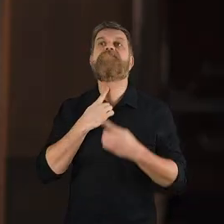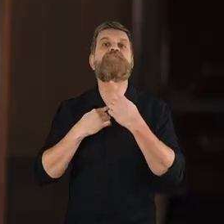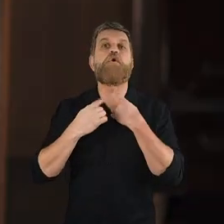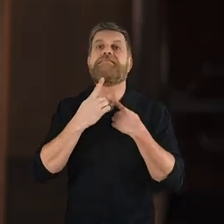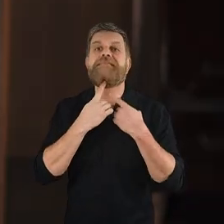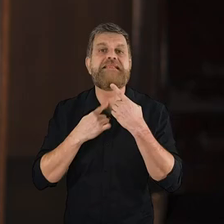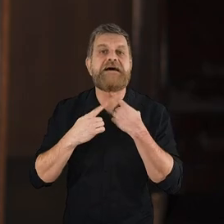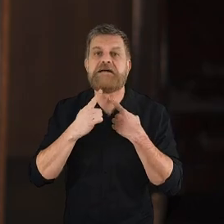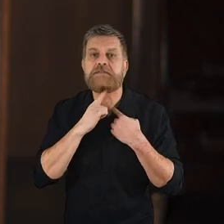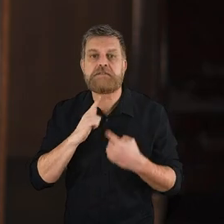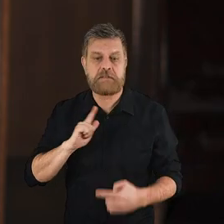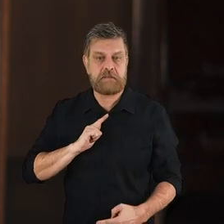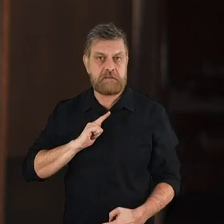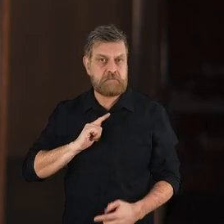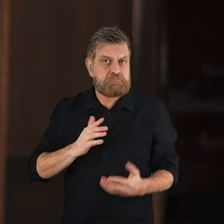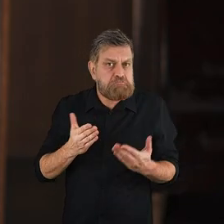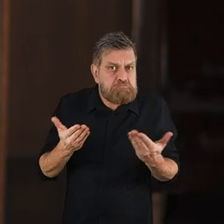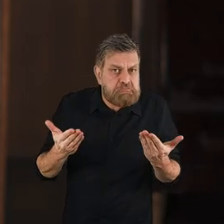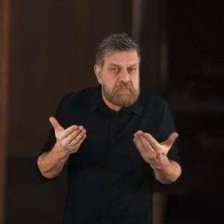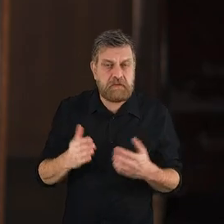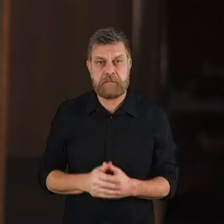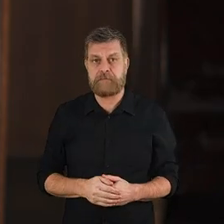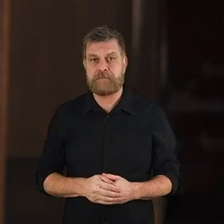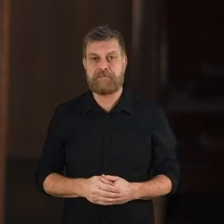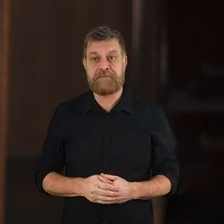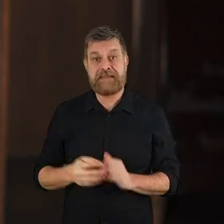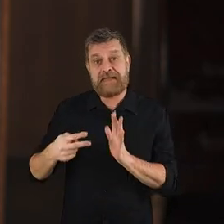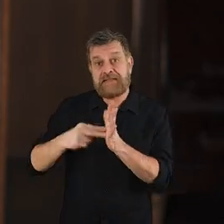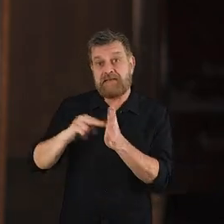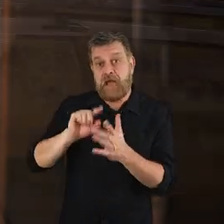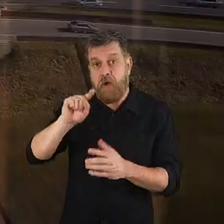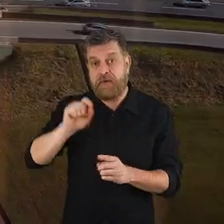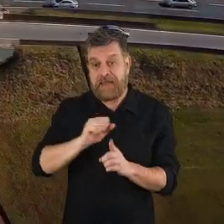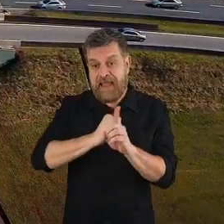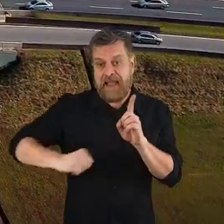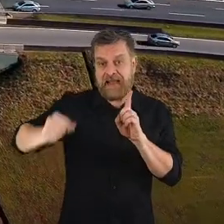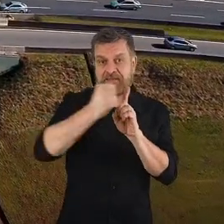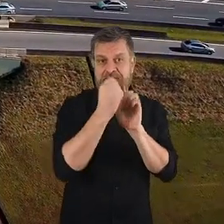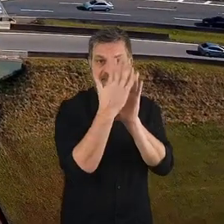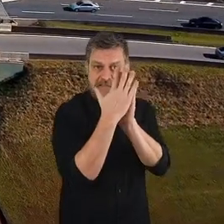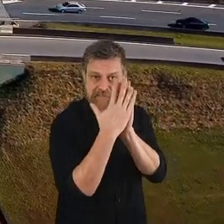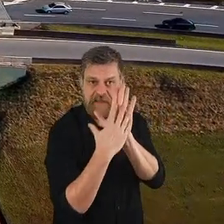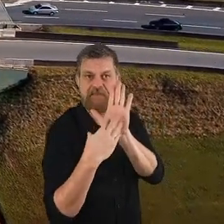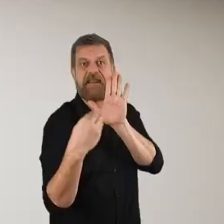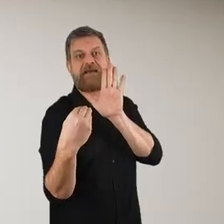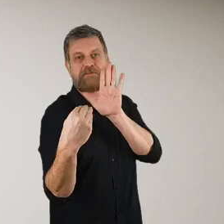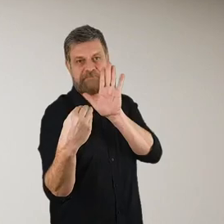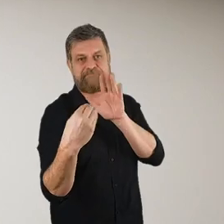própria, um ser dotado de vontade própria, nada mais é do que o reflexo da sociedade.